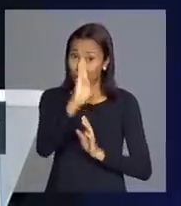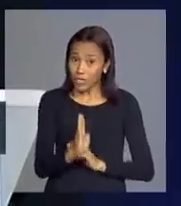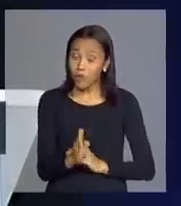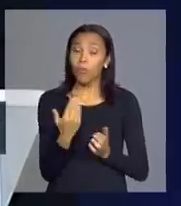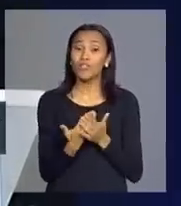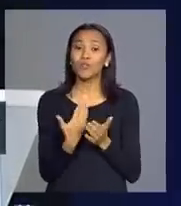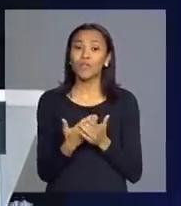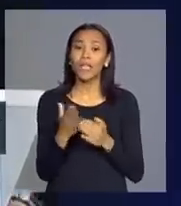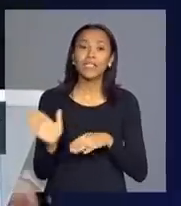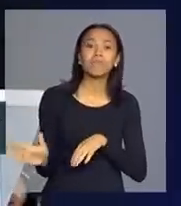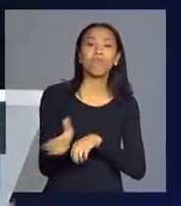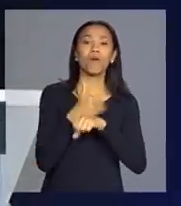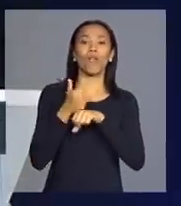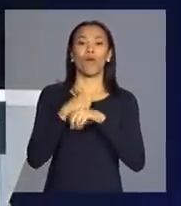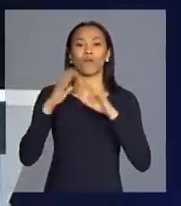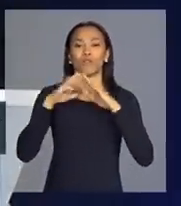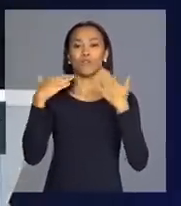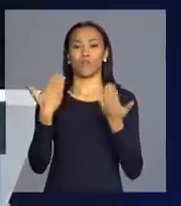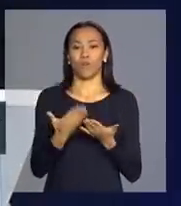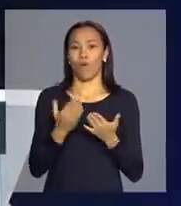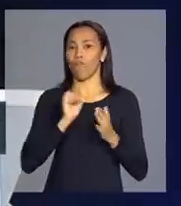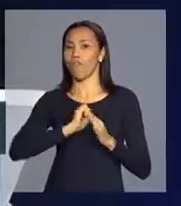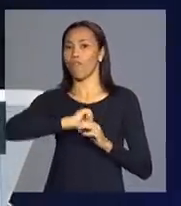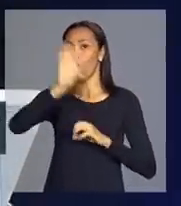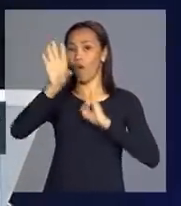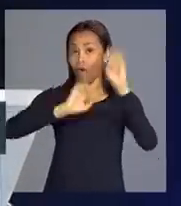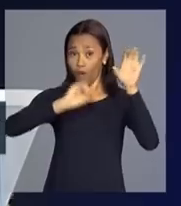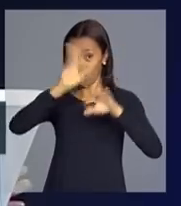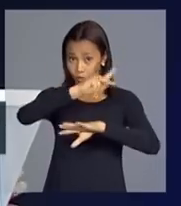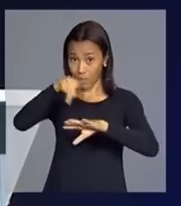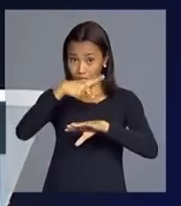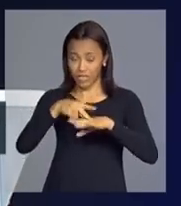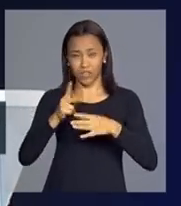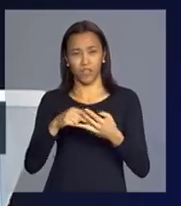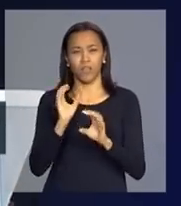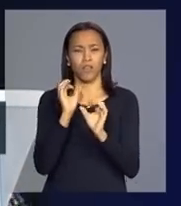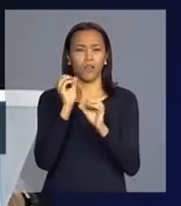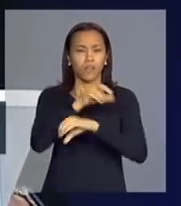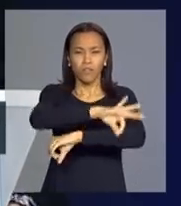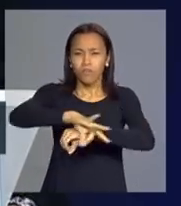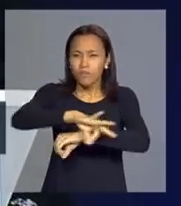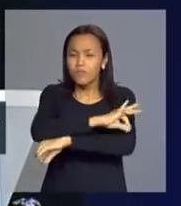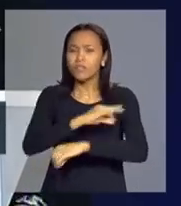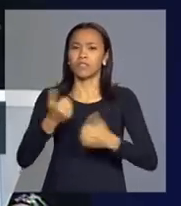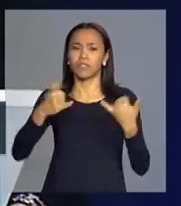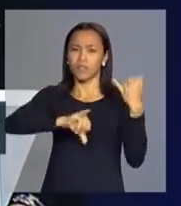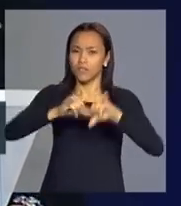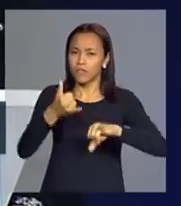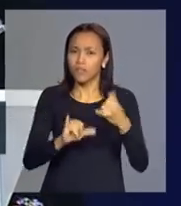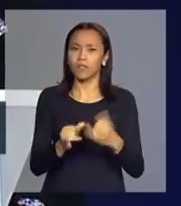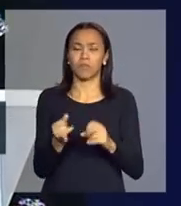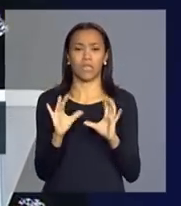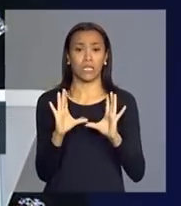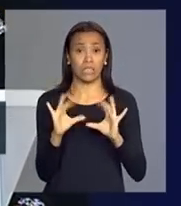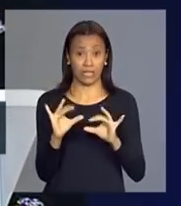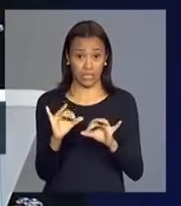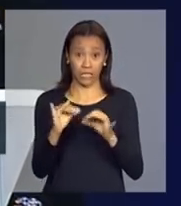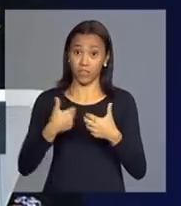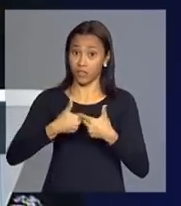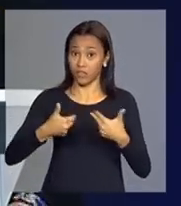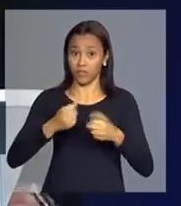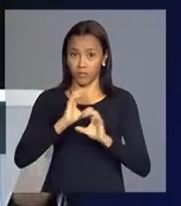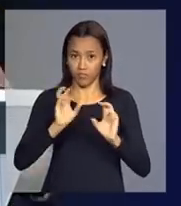melhores escolas, na área de engenharia, física, química, matemática, biologia, ciências da computação e ciências